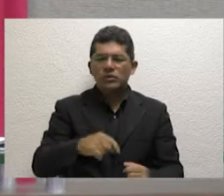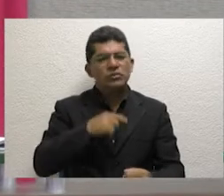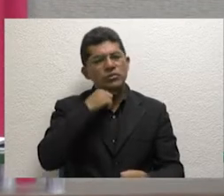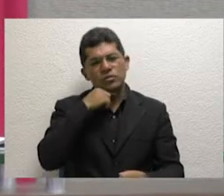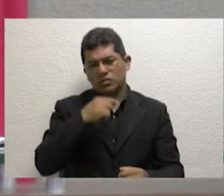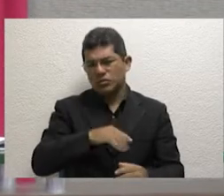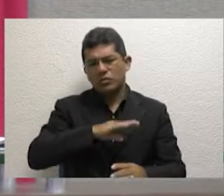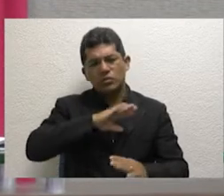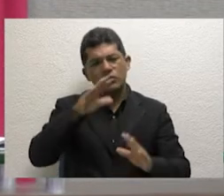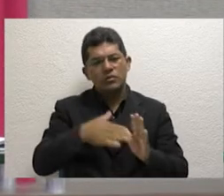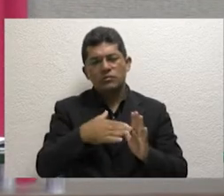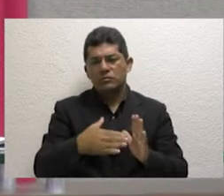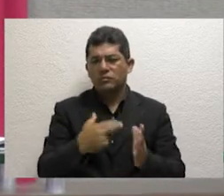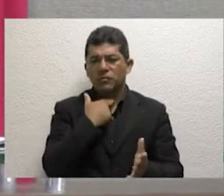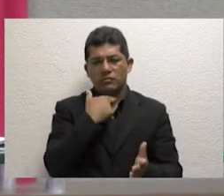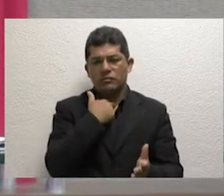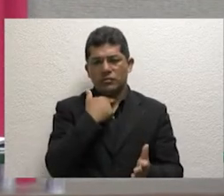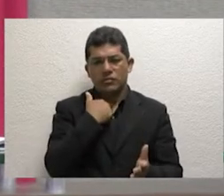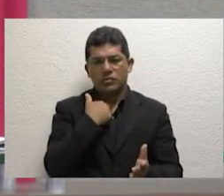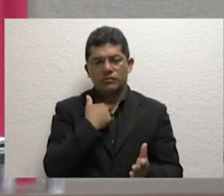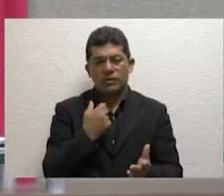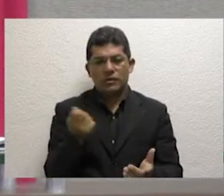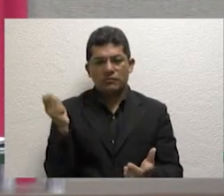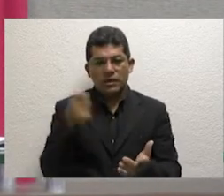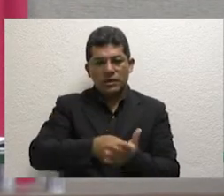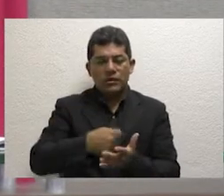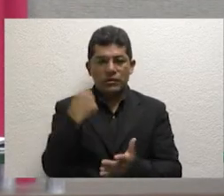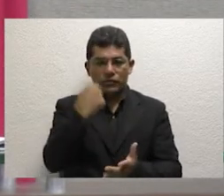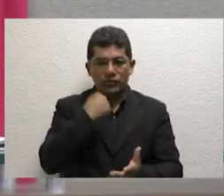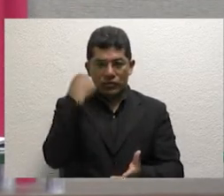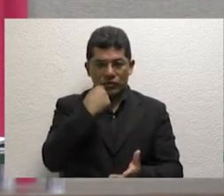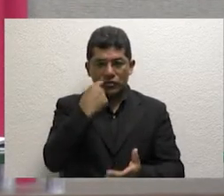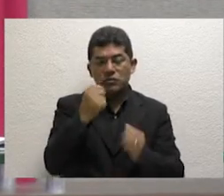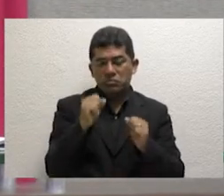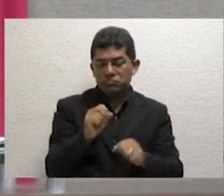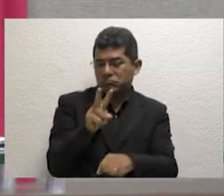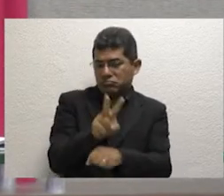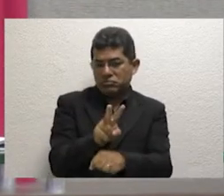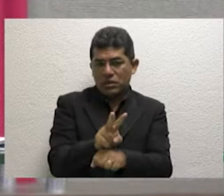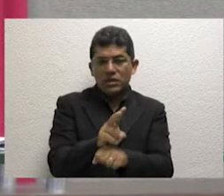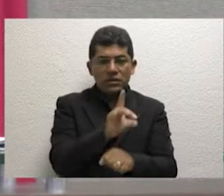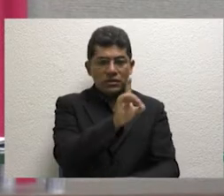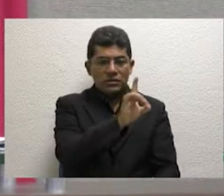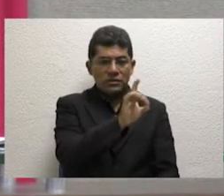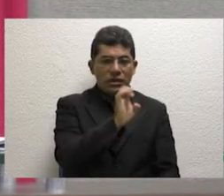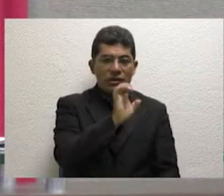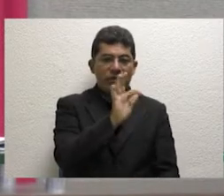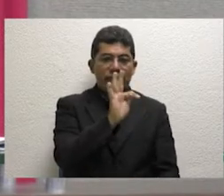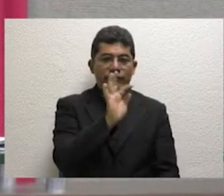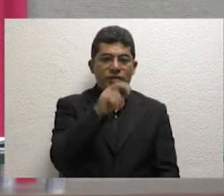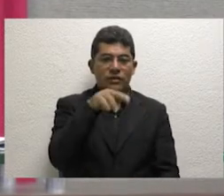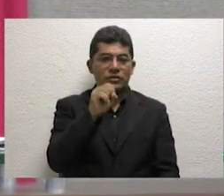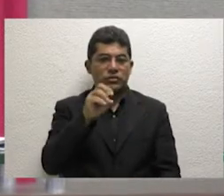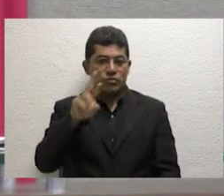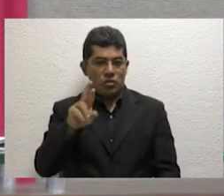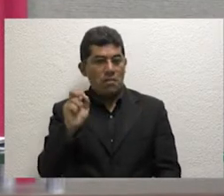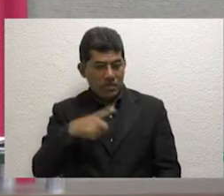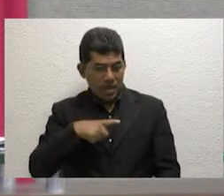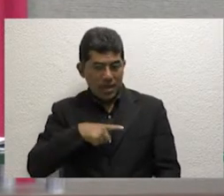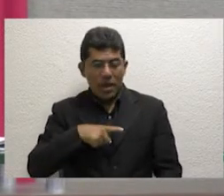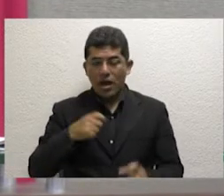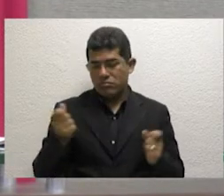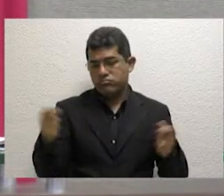E a população precisa de ter um defensor para defendê-la. Se não tiver um defensor para defendê como que a população vai ter voz?